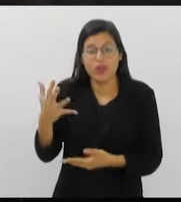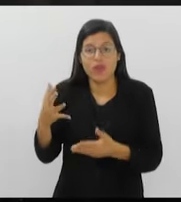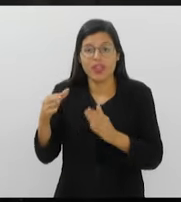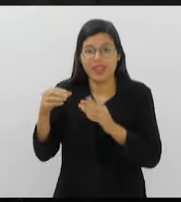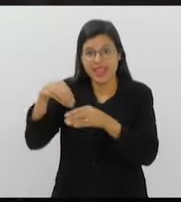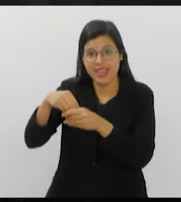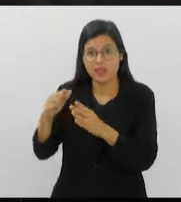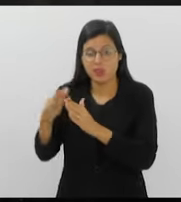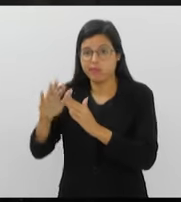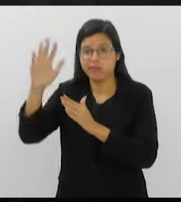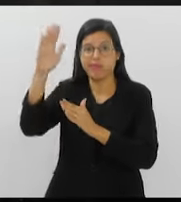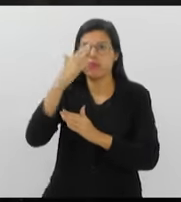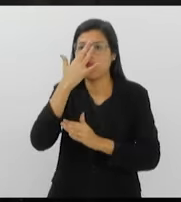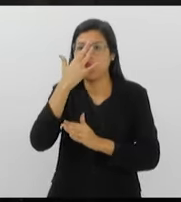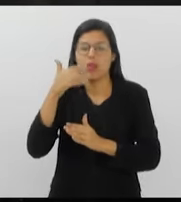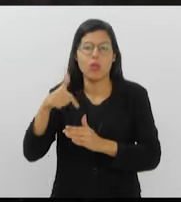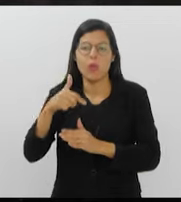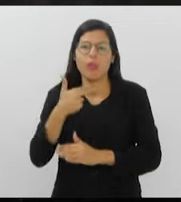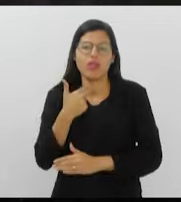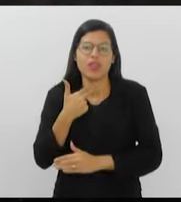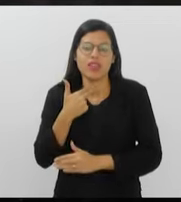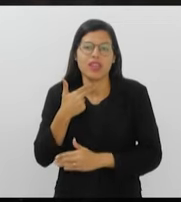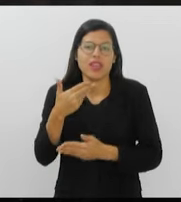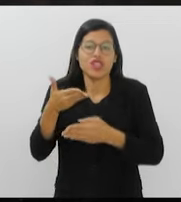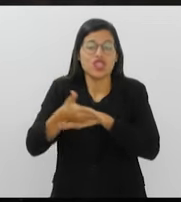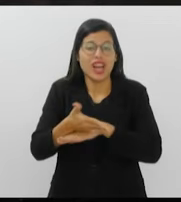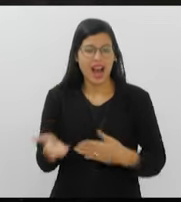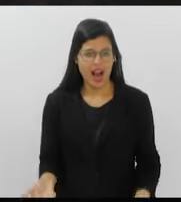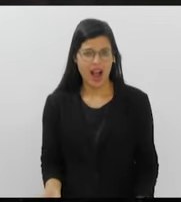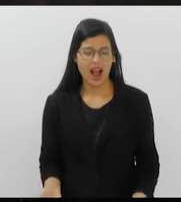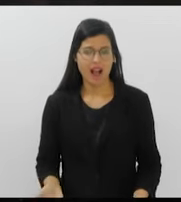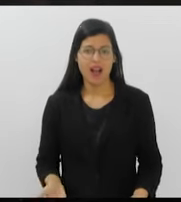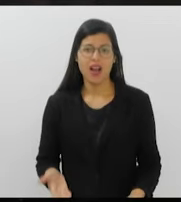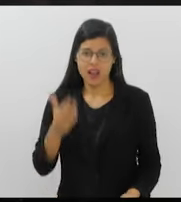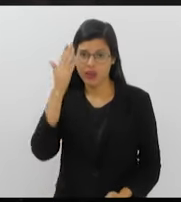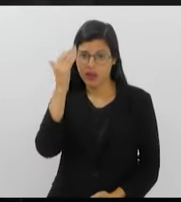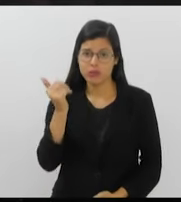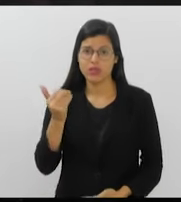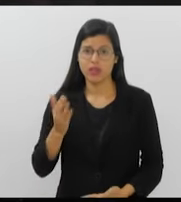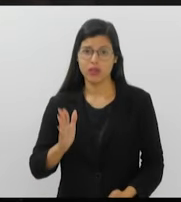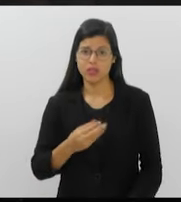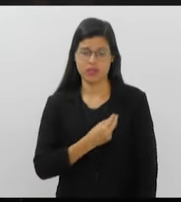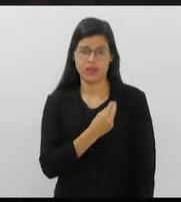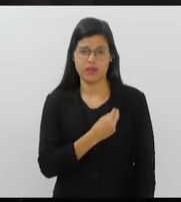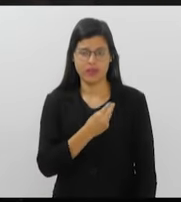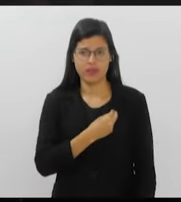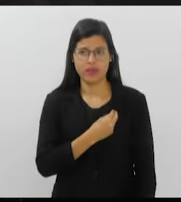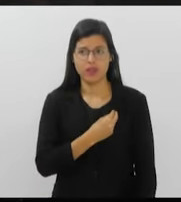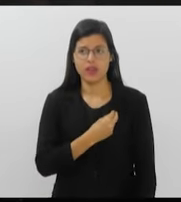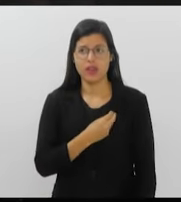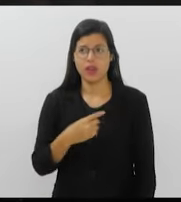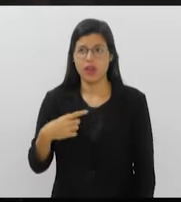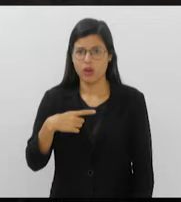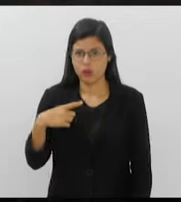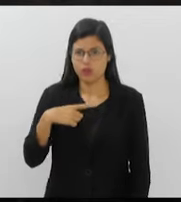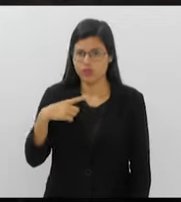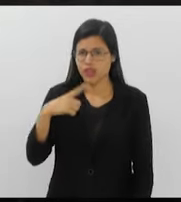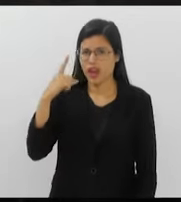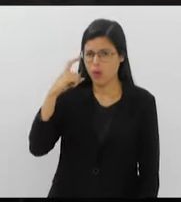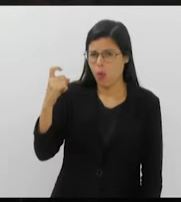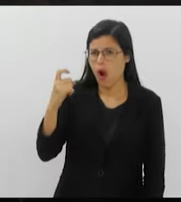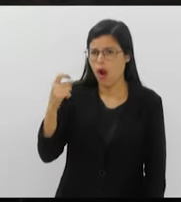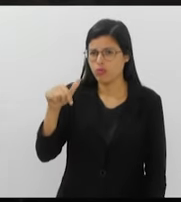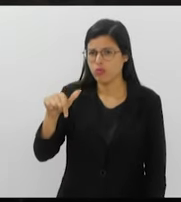toda e o caveirão não poder entrar se chegar de manhã. Eu sei o que é isso. Eu estou com áudio aqui de ontem,